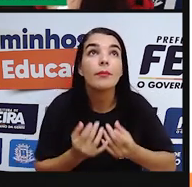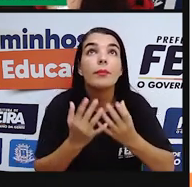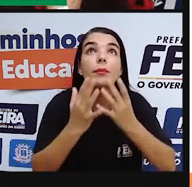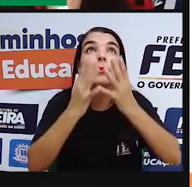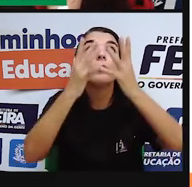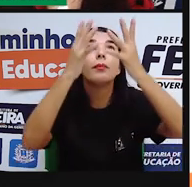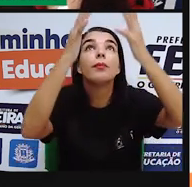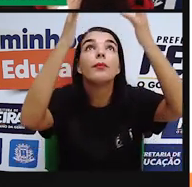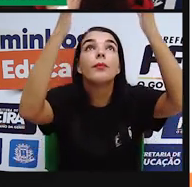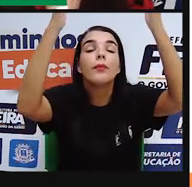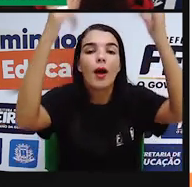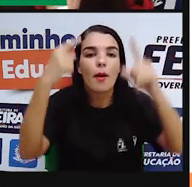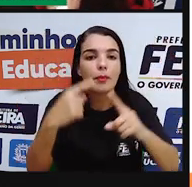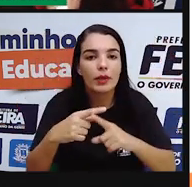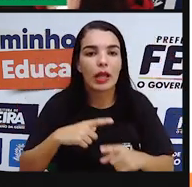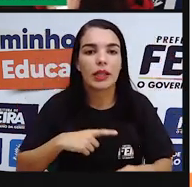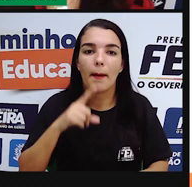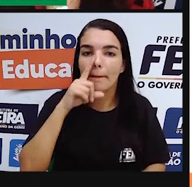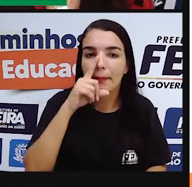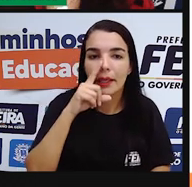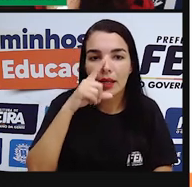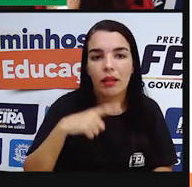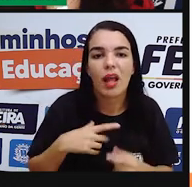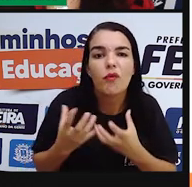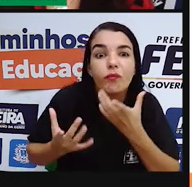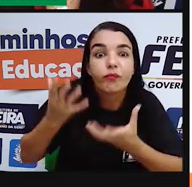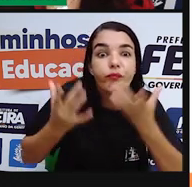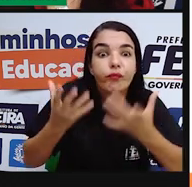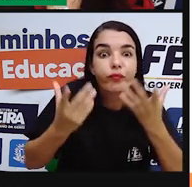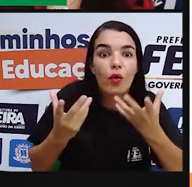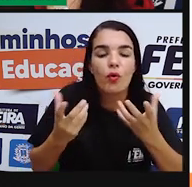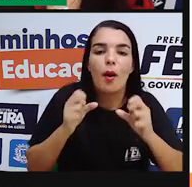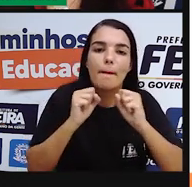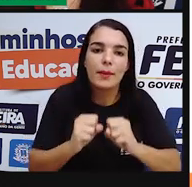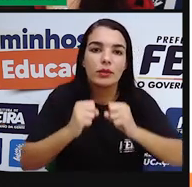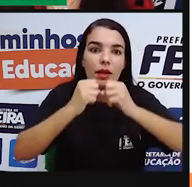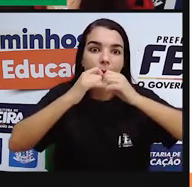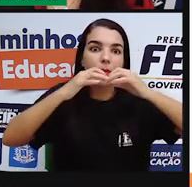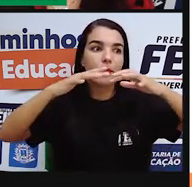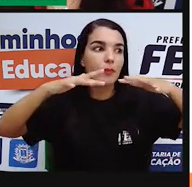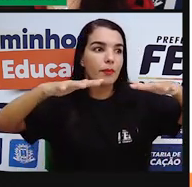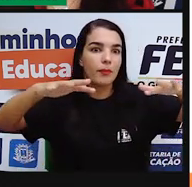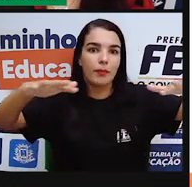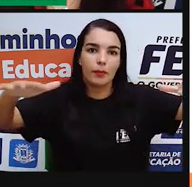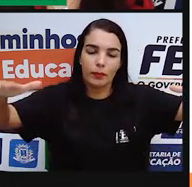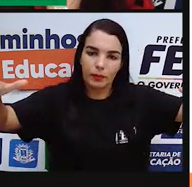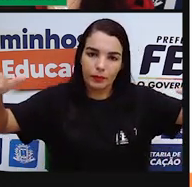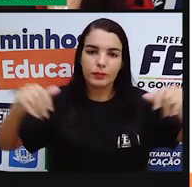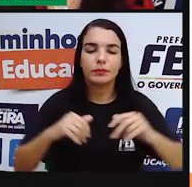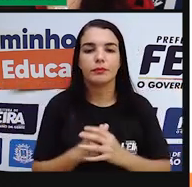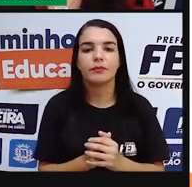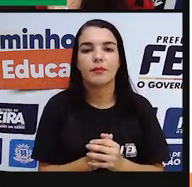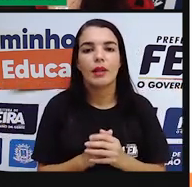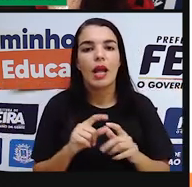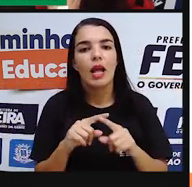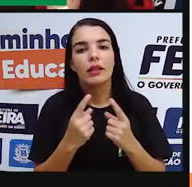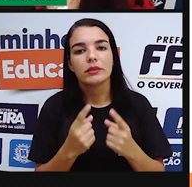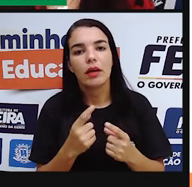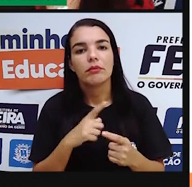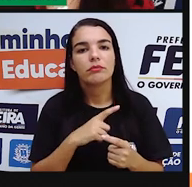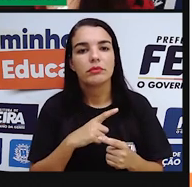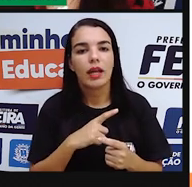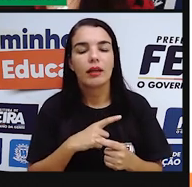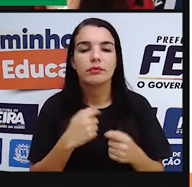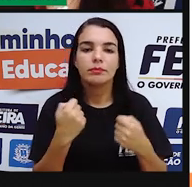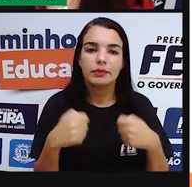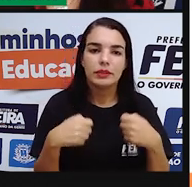dos perigos que ele tem causado aí, né? Eles têm causado bastante acidentes. Então, tradicionalmente, a